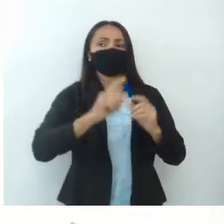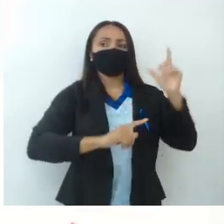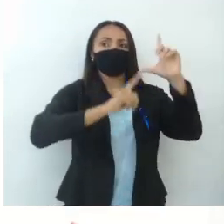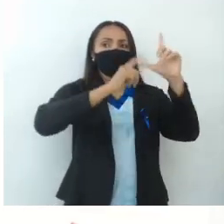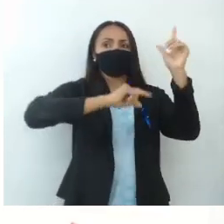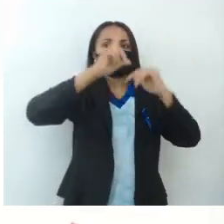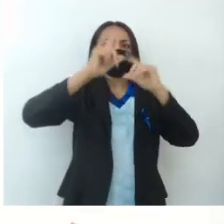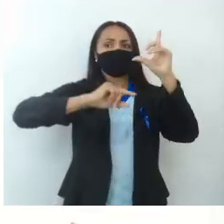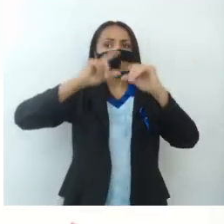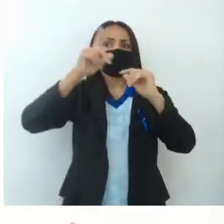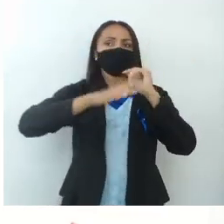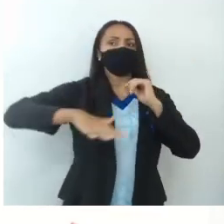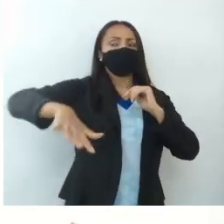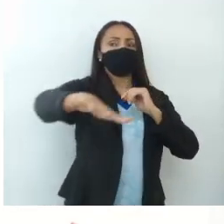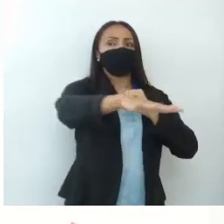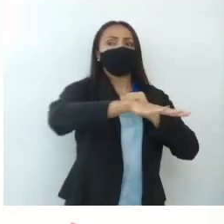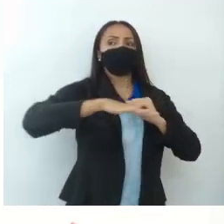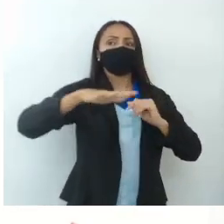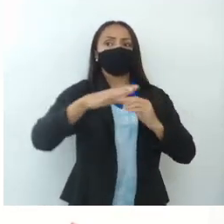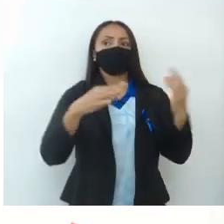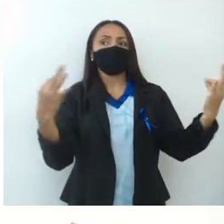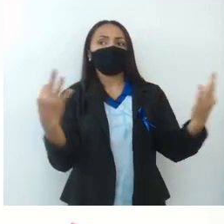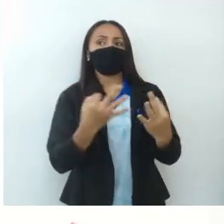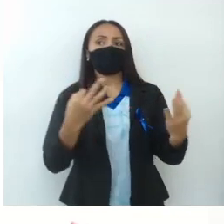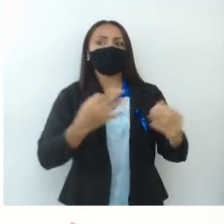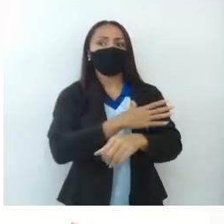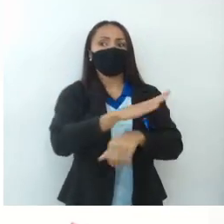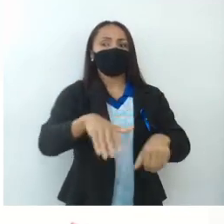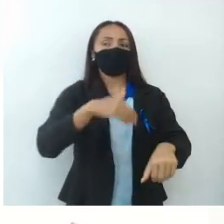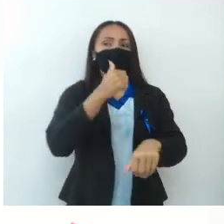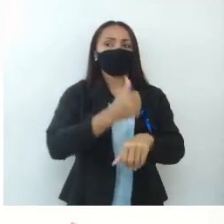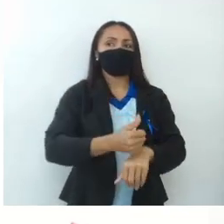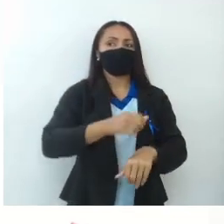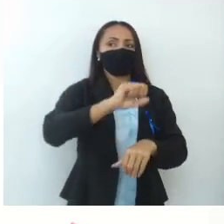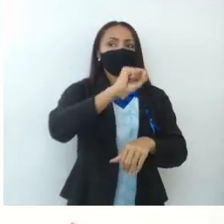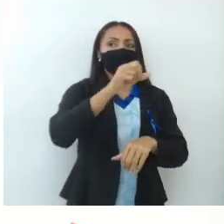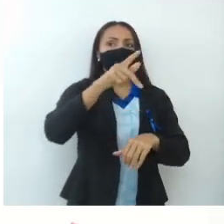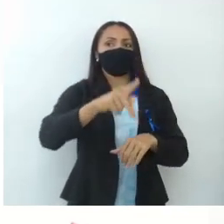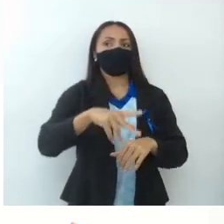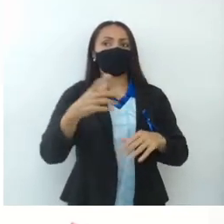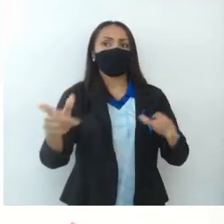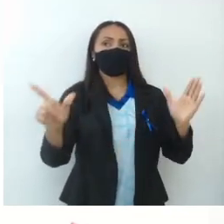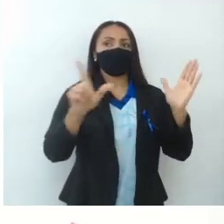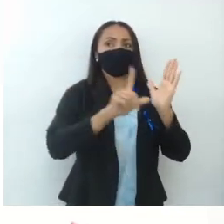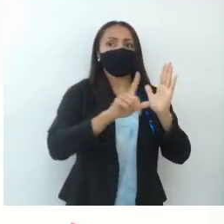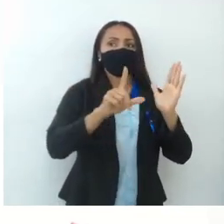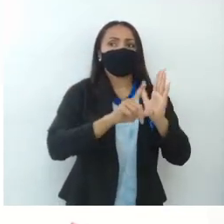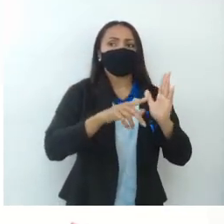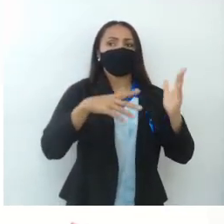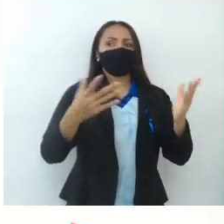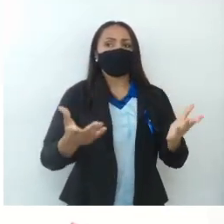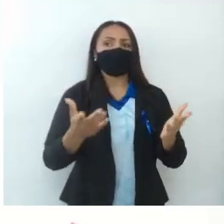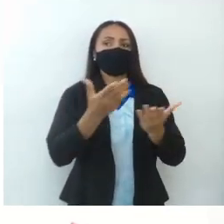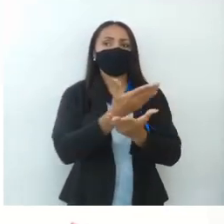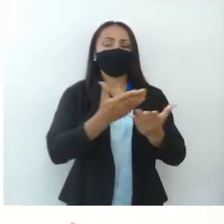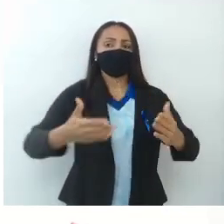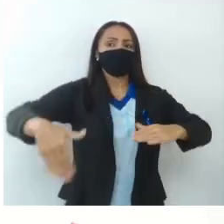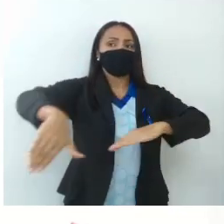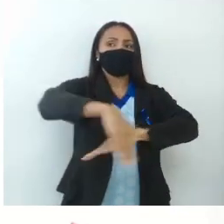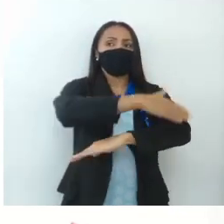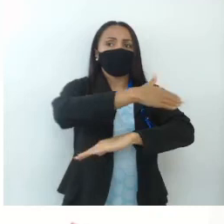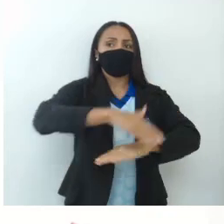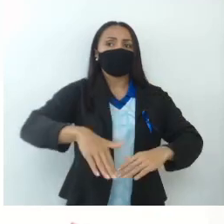estrelas. Pátio do Paraíso, Praça de São Pedro, lojas carcomidas, decrépitas calçadas,